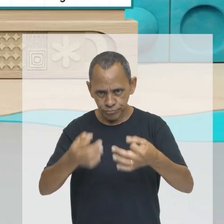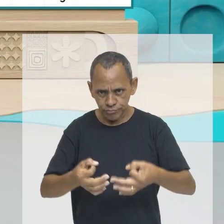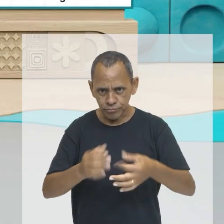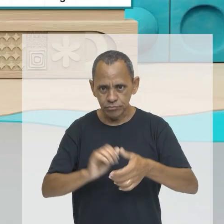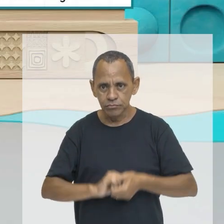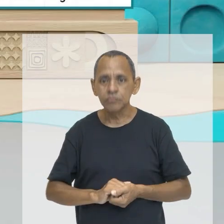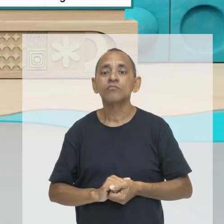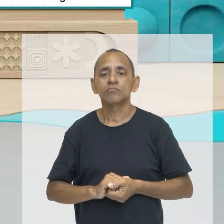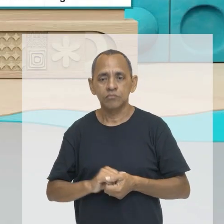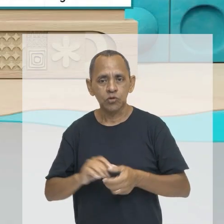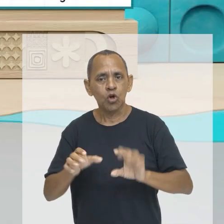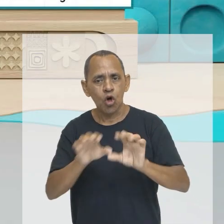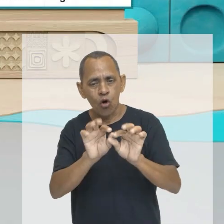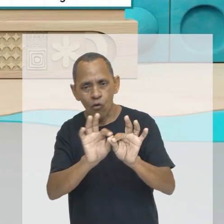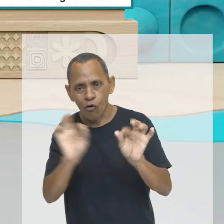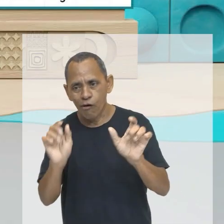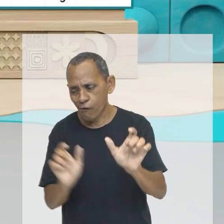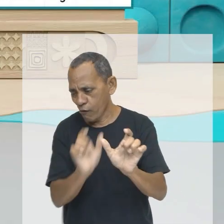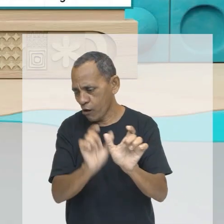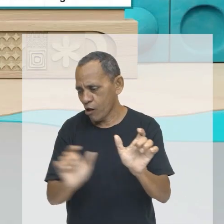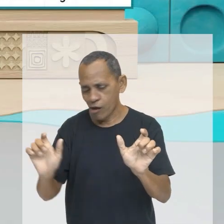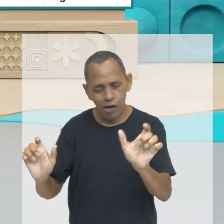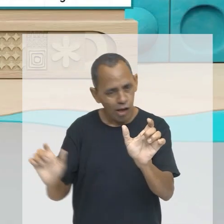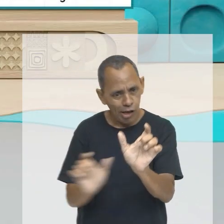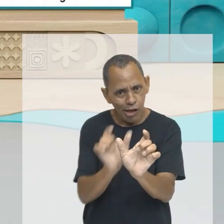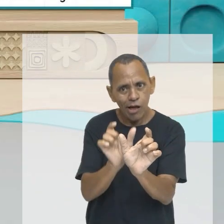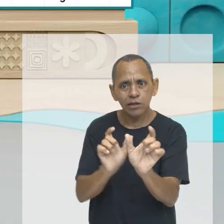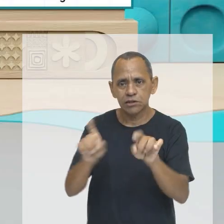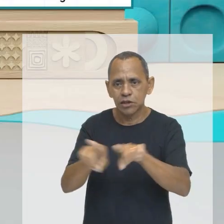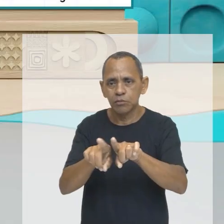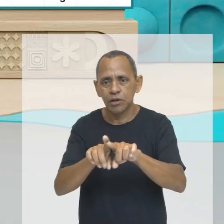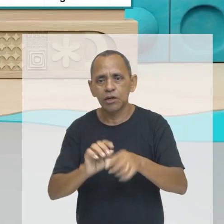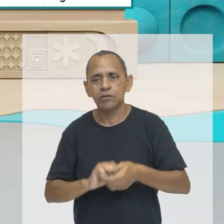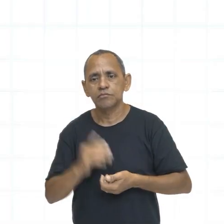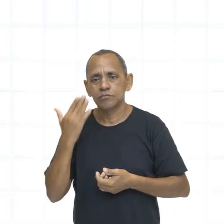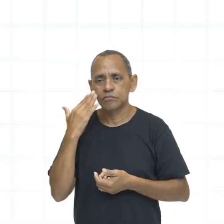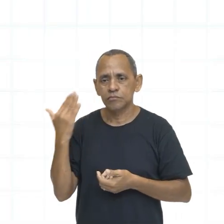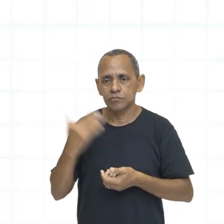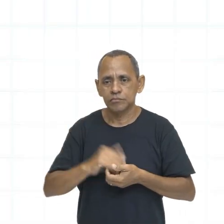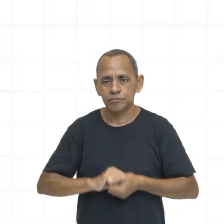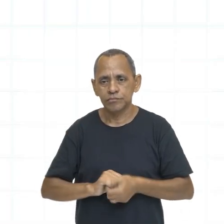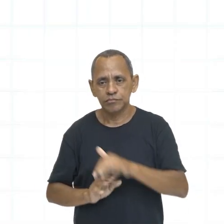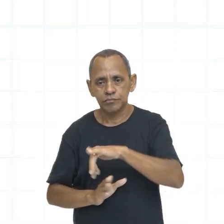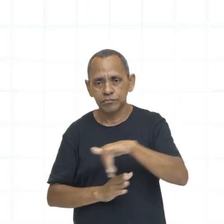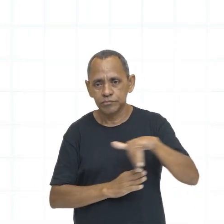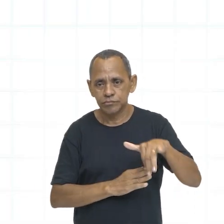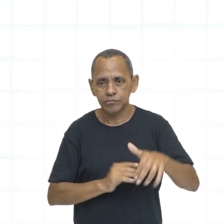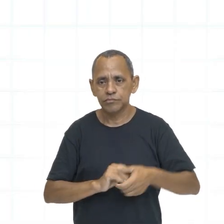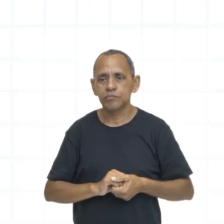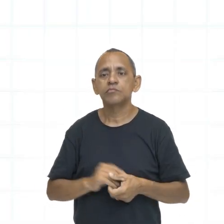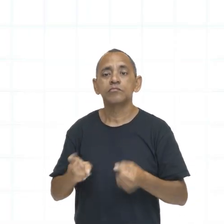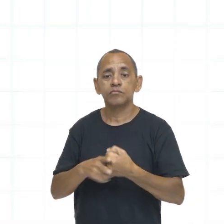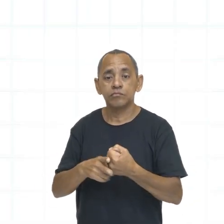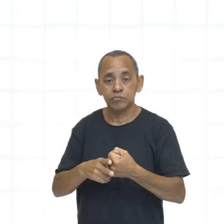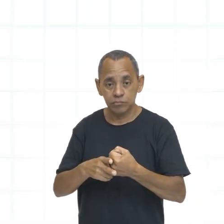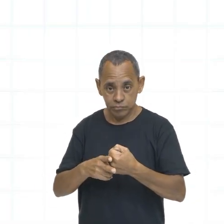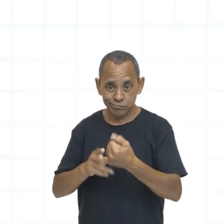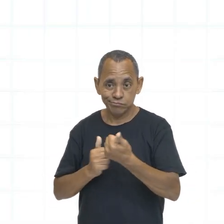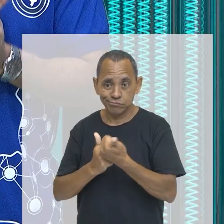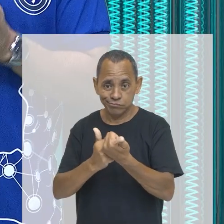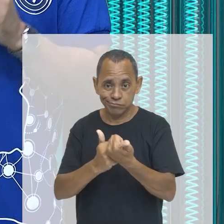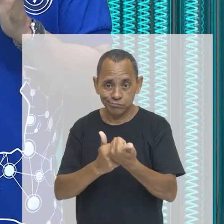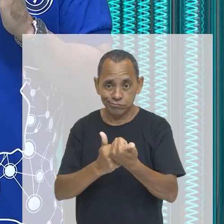em contato ali com o verbo principal, ok? Vamos ver um pouco mais sobre os verbos modais. Então, os modal verbs, né, que são os